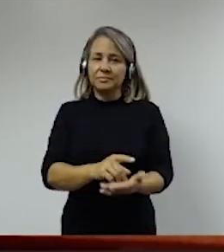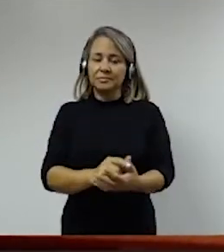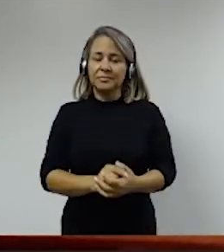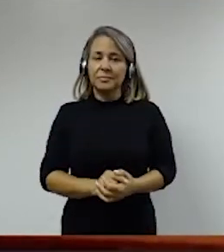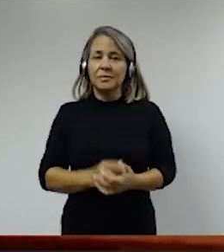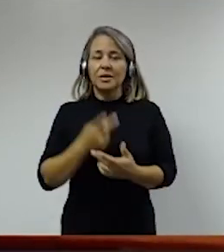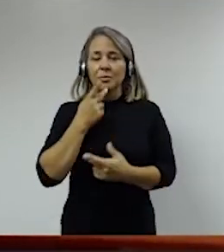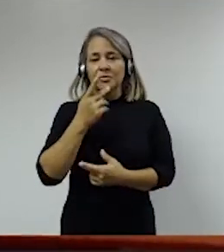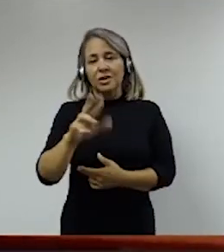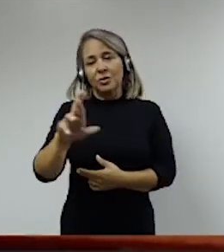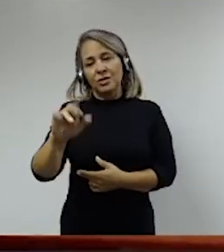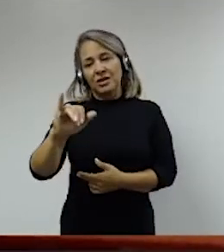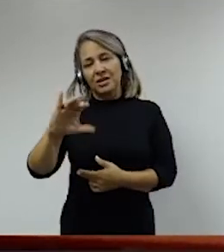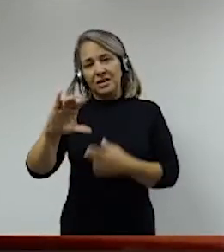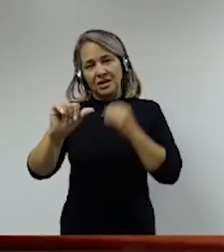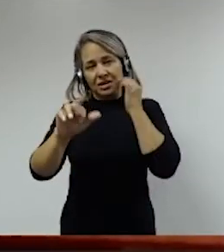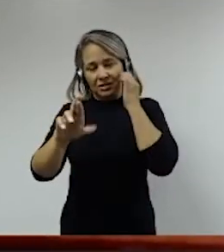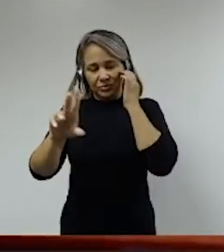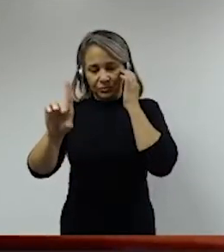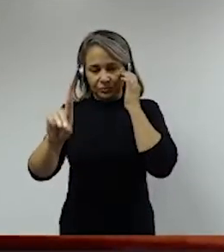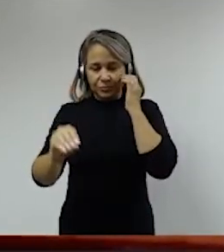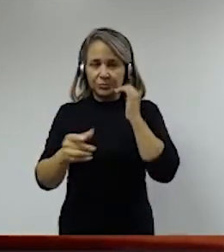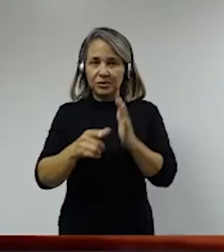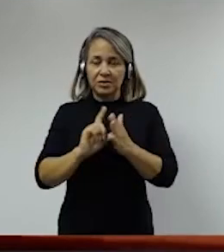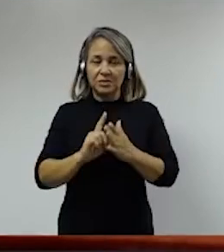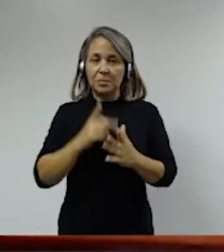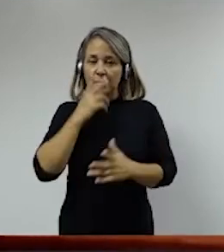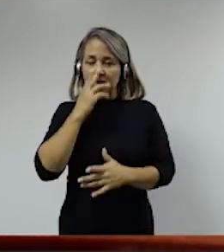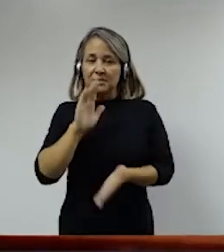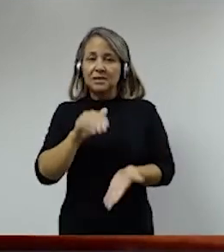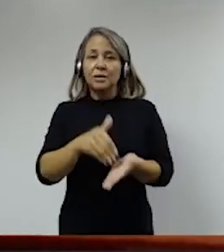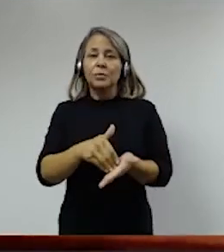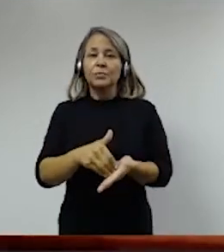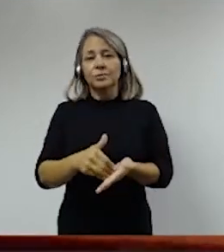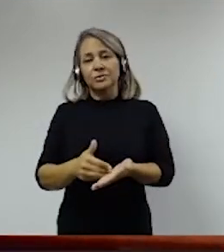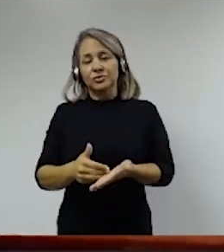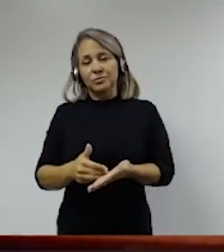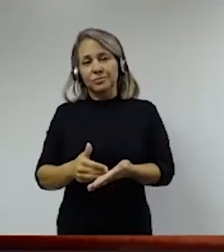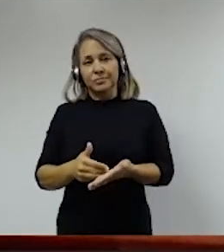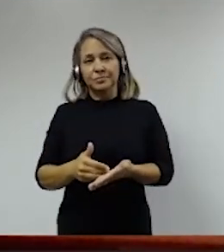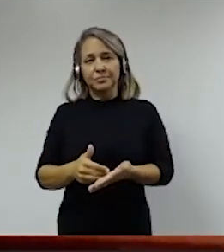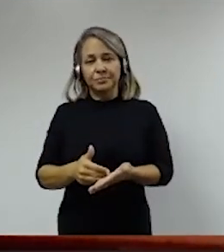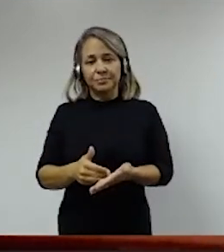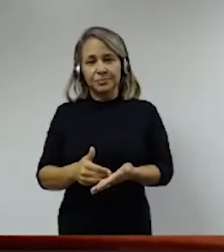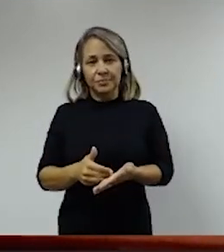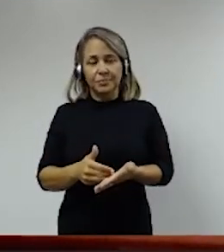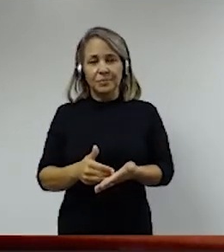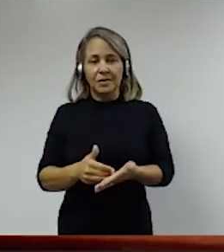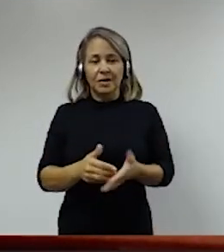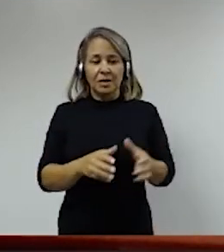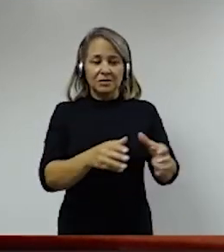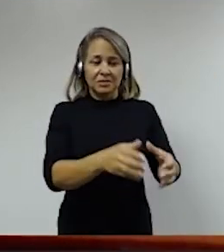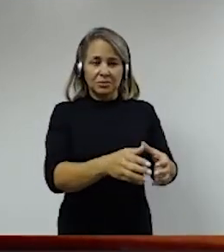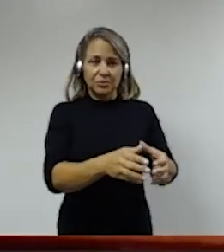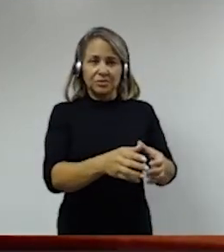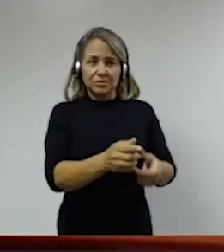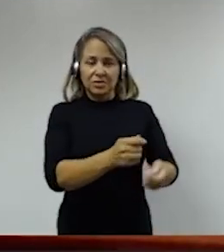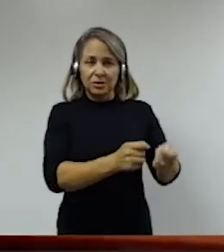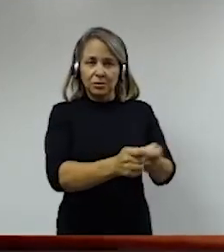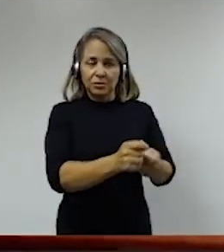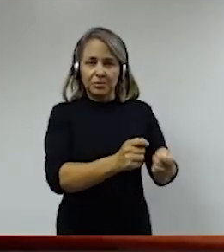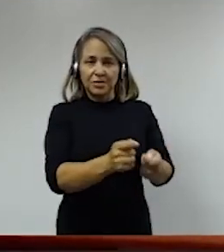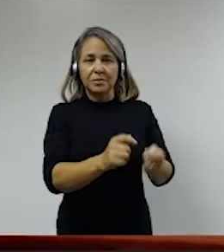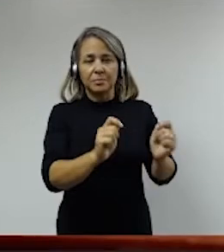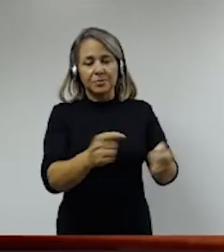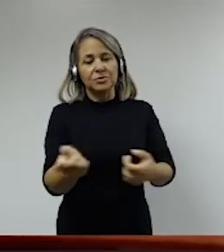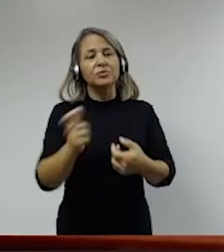o Ricardo, talvez seja uma das últimas da parte da setores da economia a